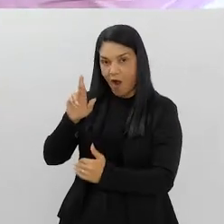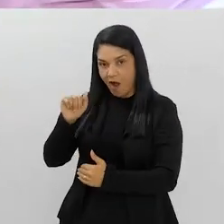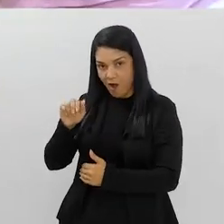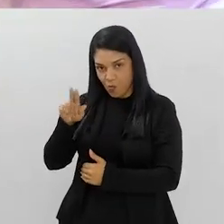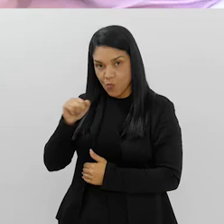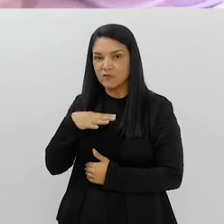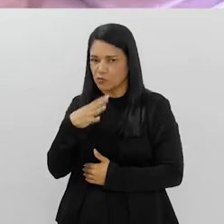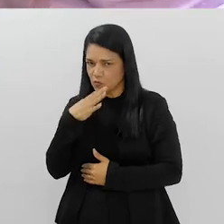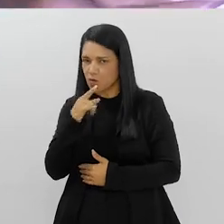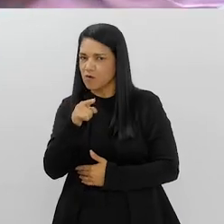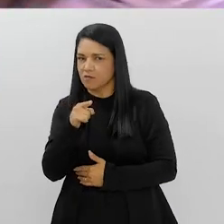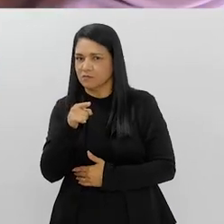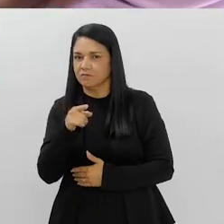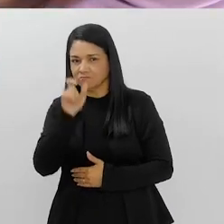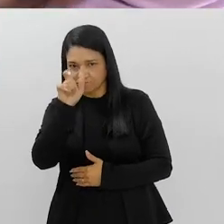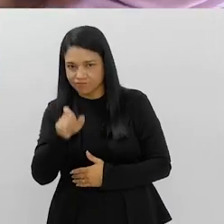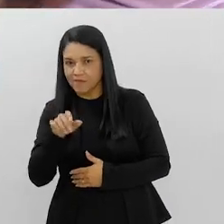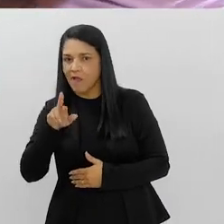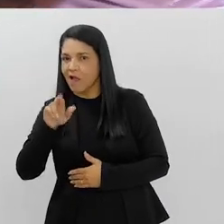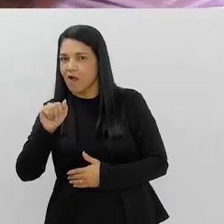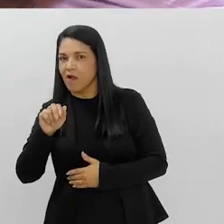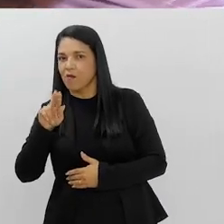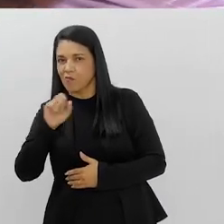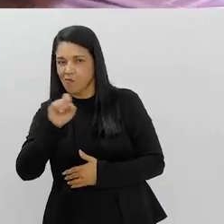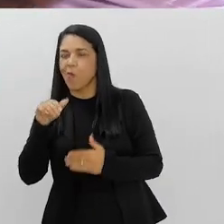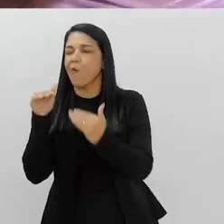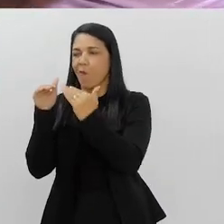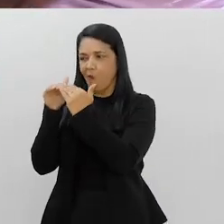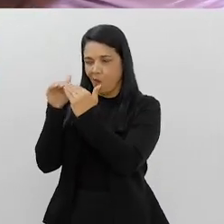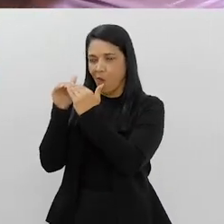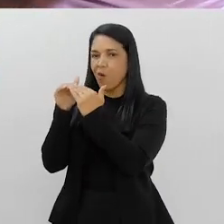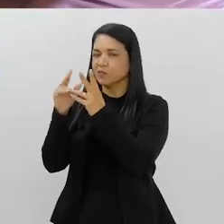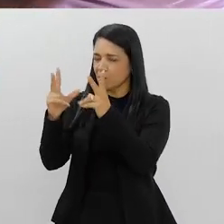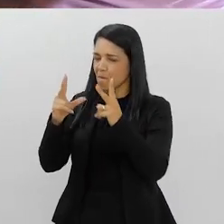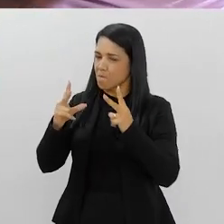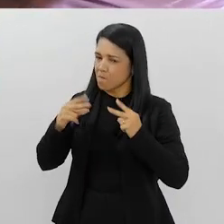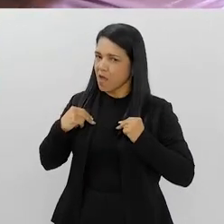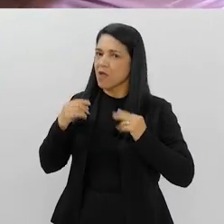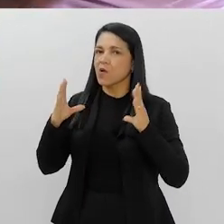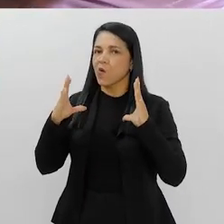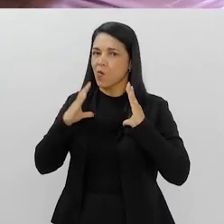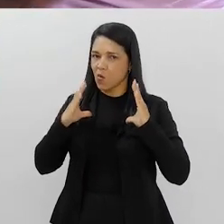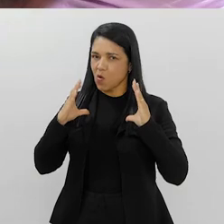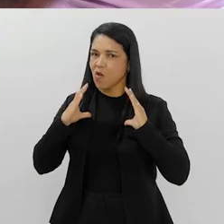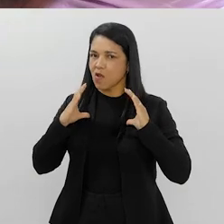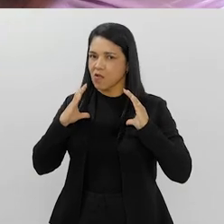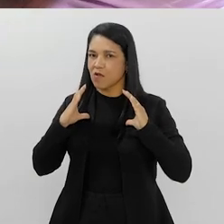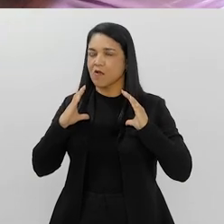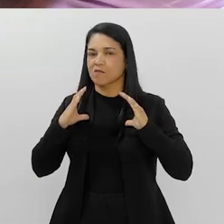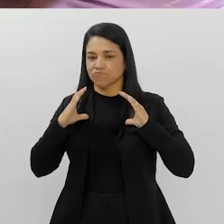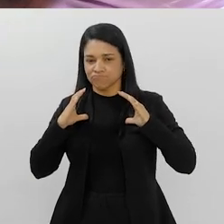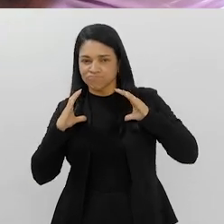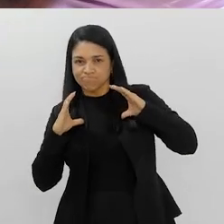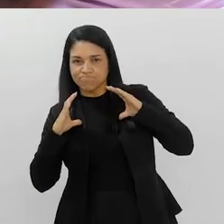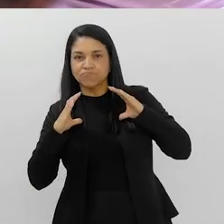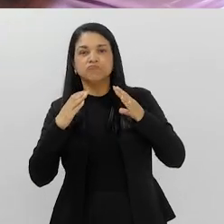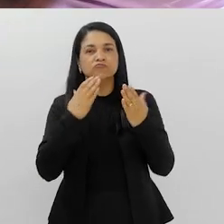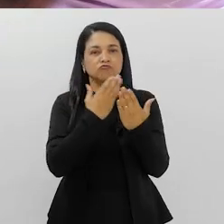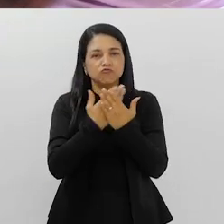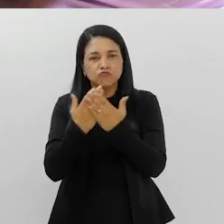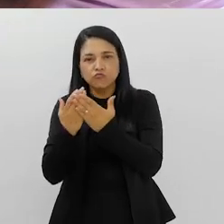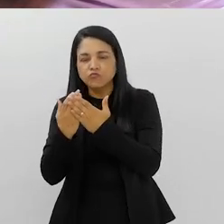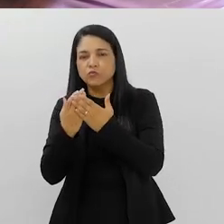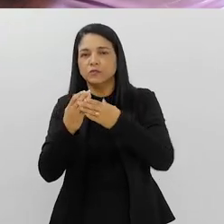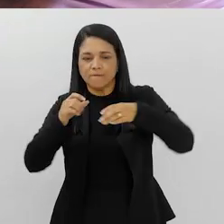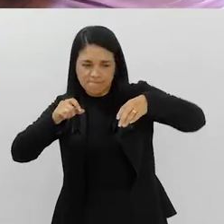Plasma, que você também conhece o Raul. Concordo plenamente com o Raul, eu acho que é mérito do goleiro, né? O trabalho, né? É o goleiro também hoje, né, que